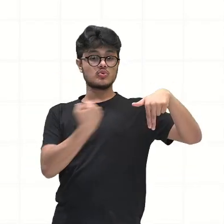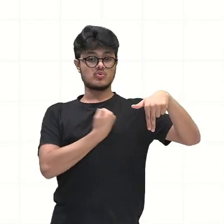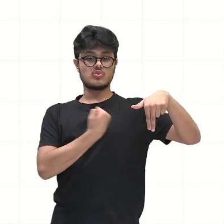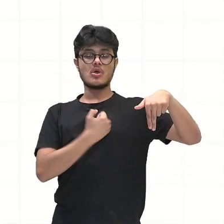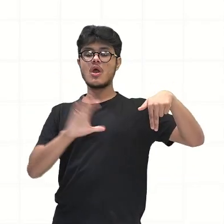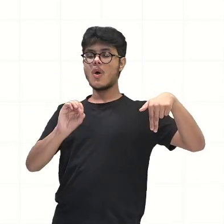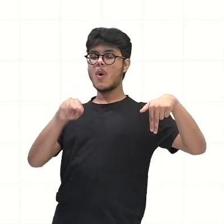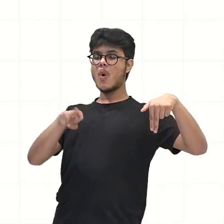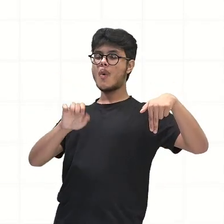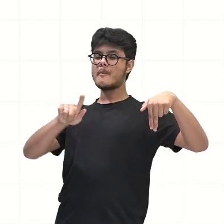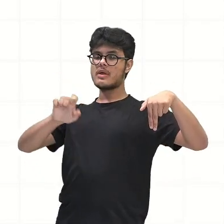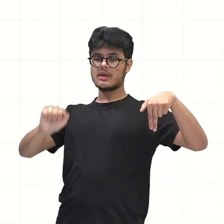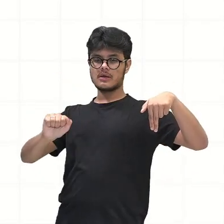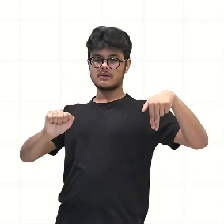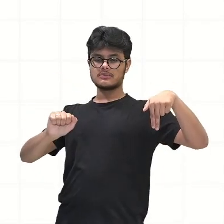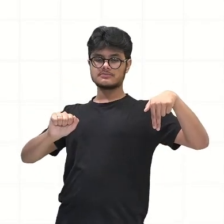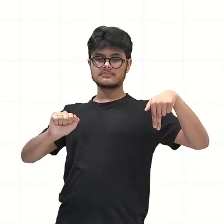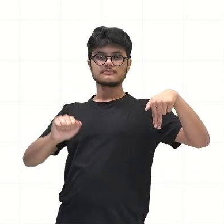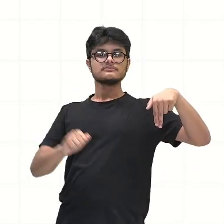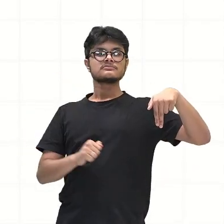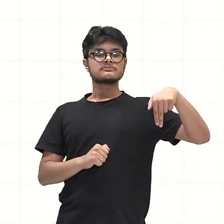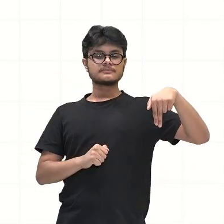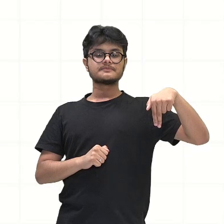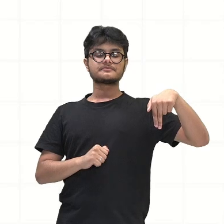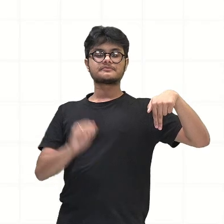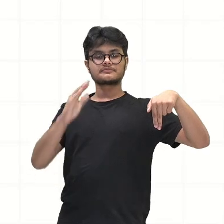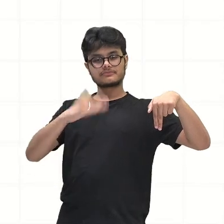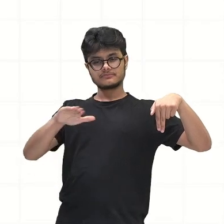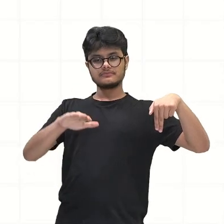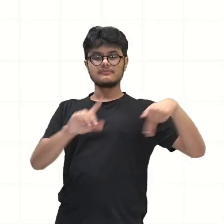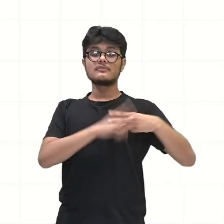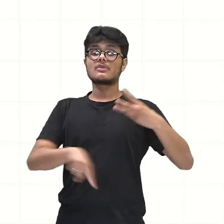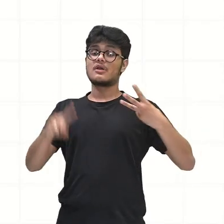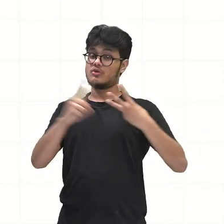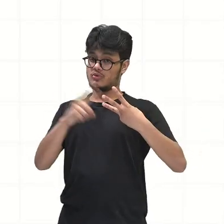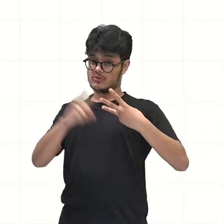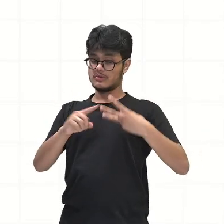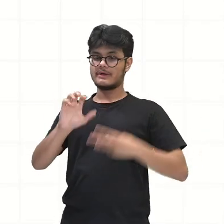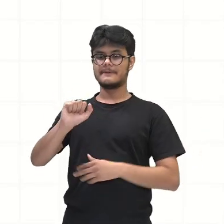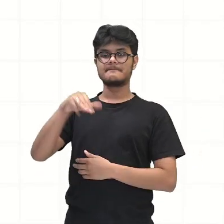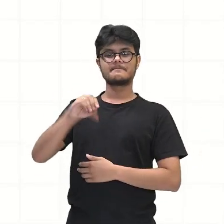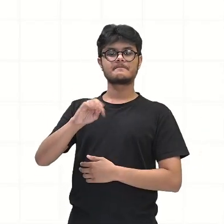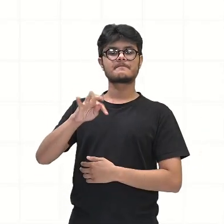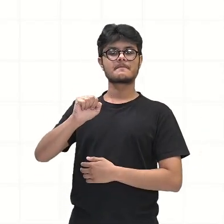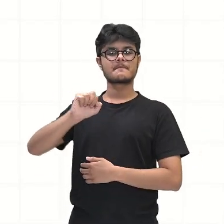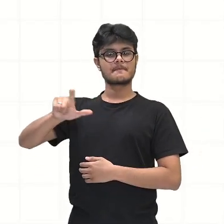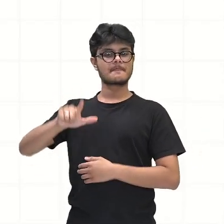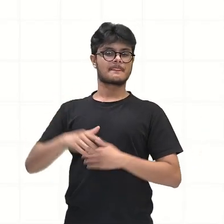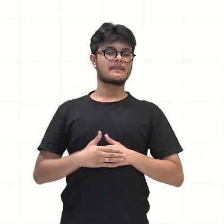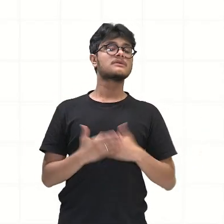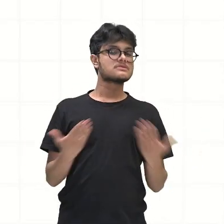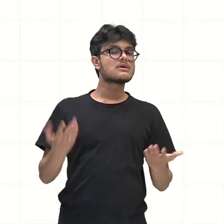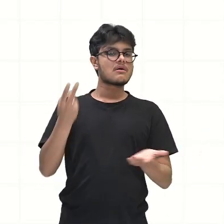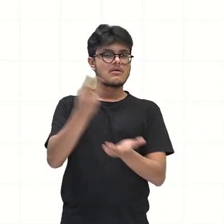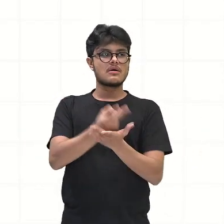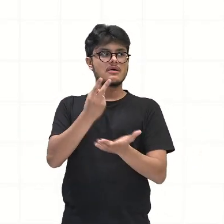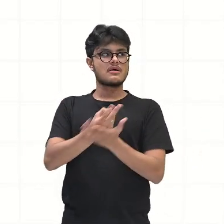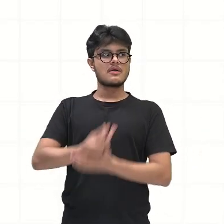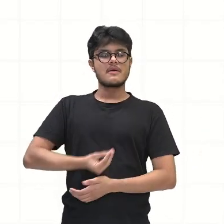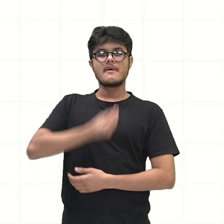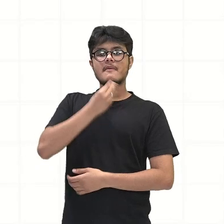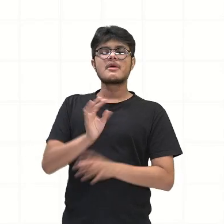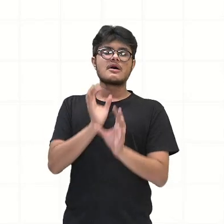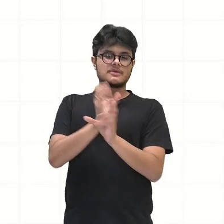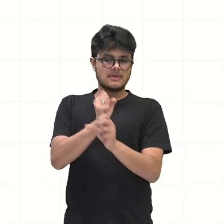número de elementos do espaço amostral. Então, a probabilidade sempre vai se dar dessa